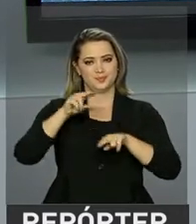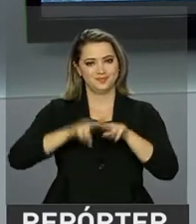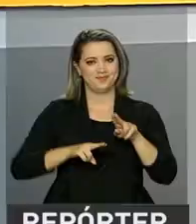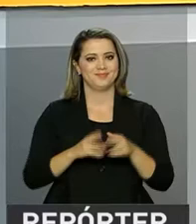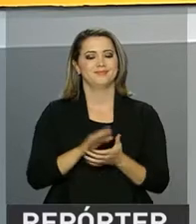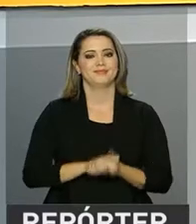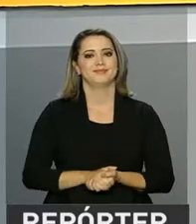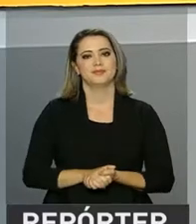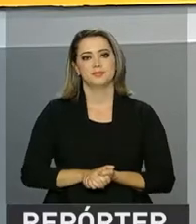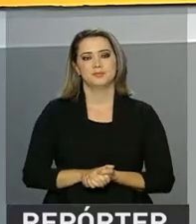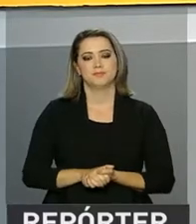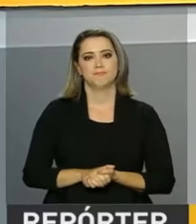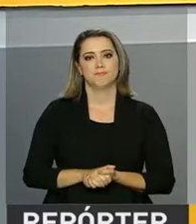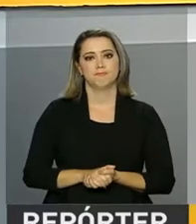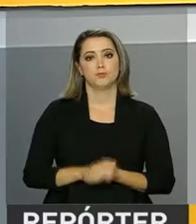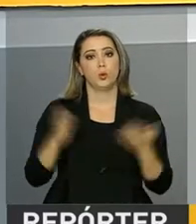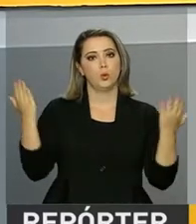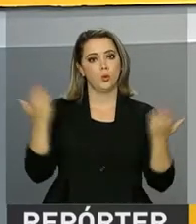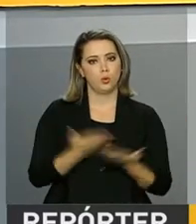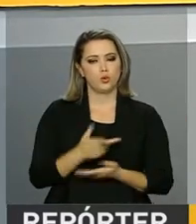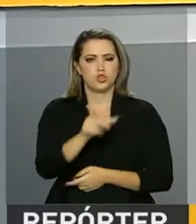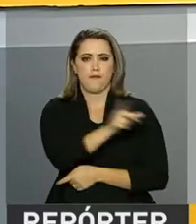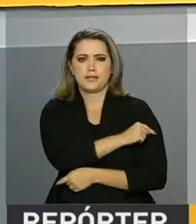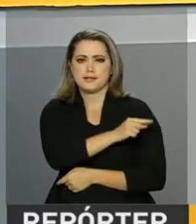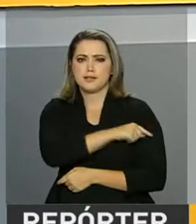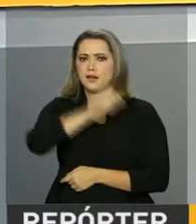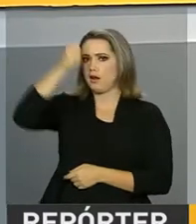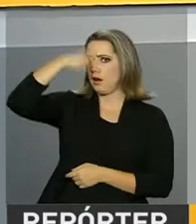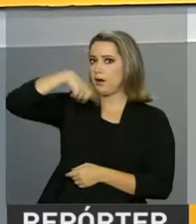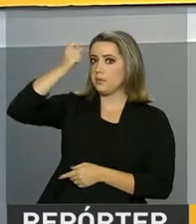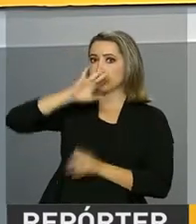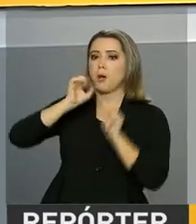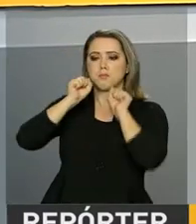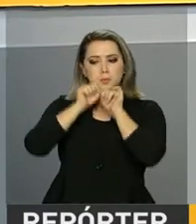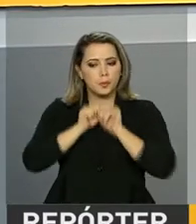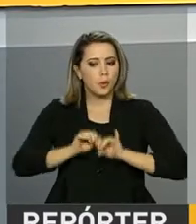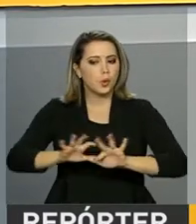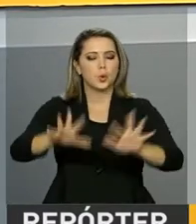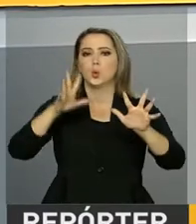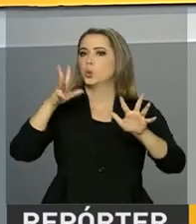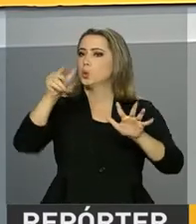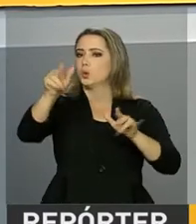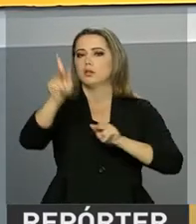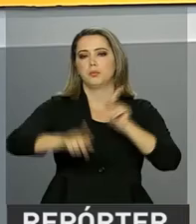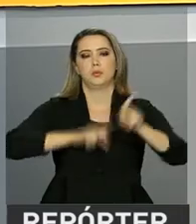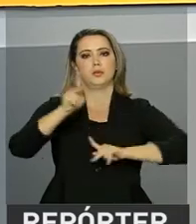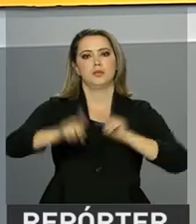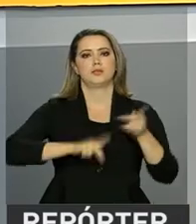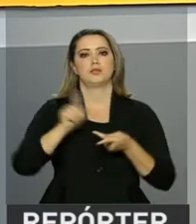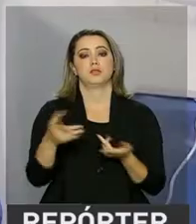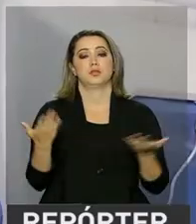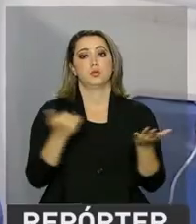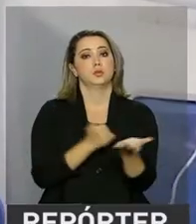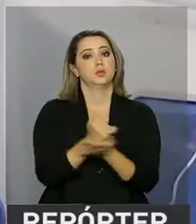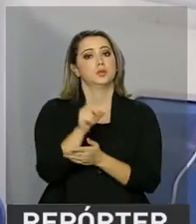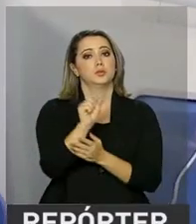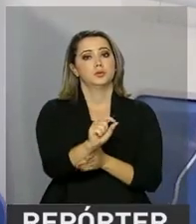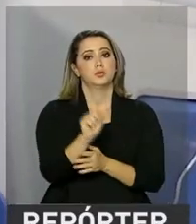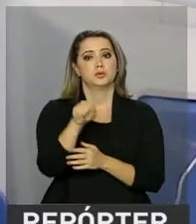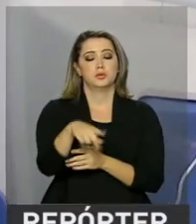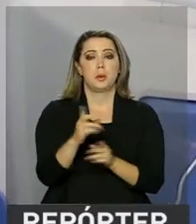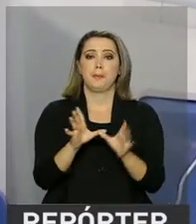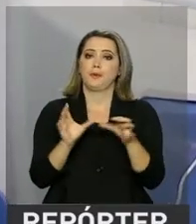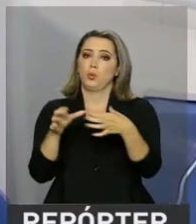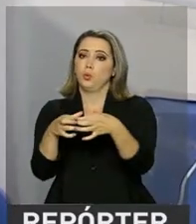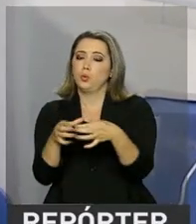junho a partir de hoje a vacina contra a gripe está disponível para toda a população inicialmente ela